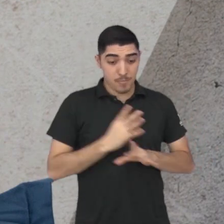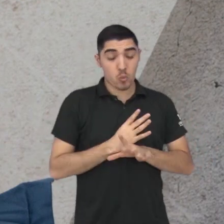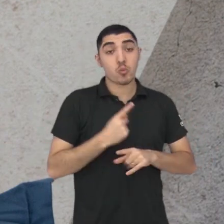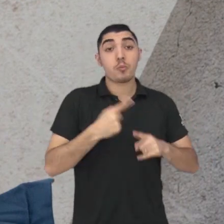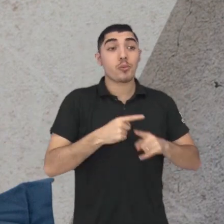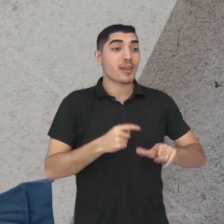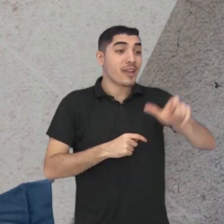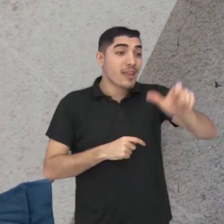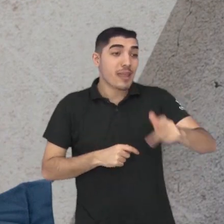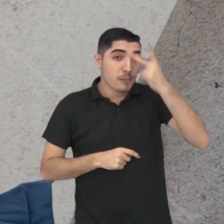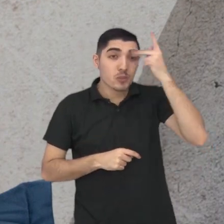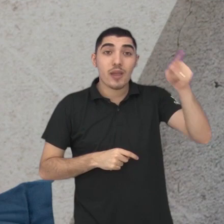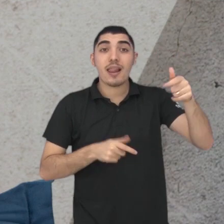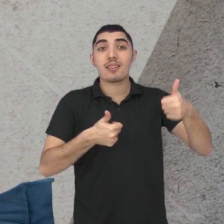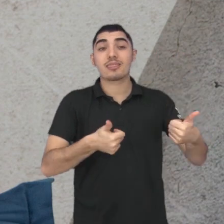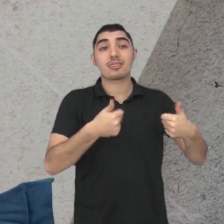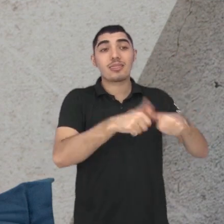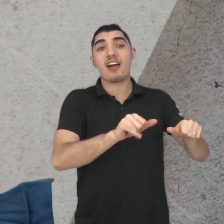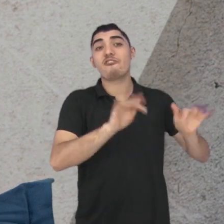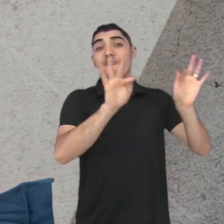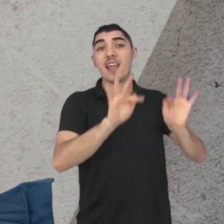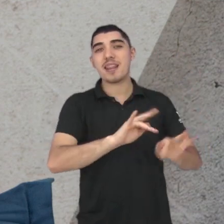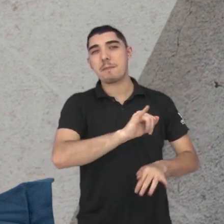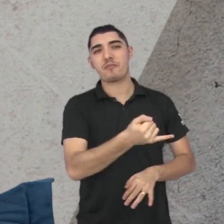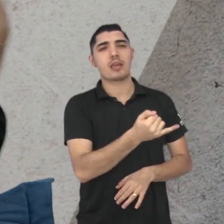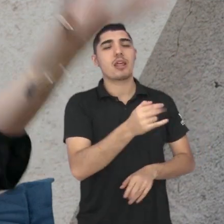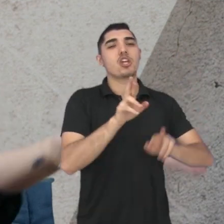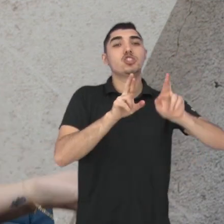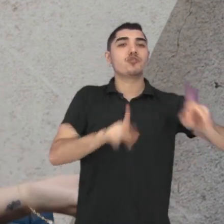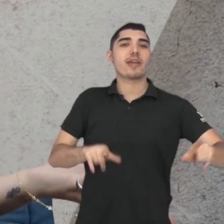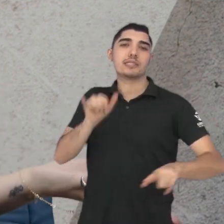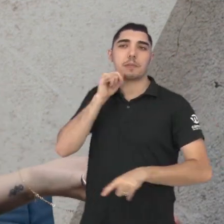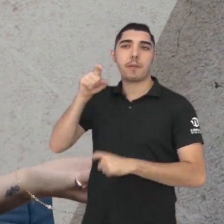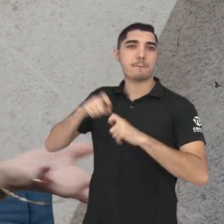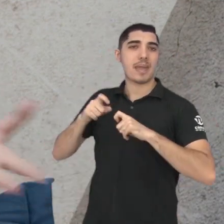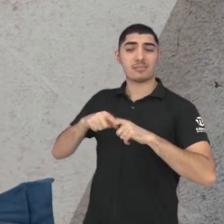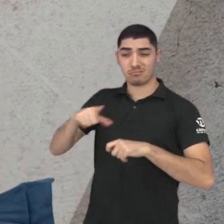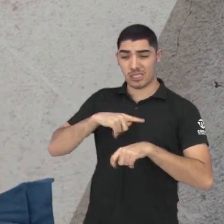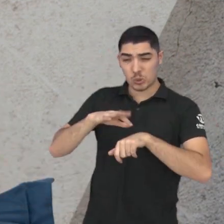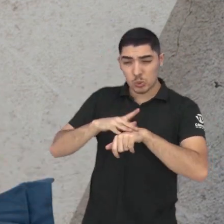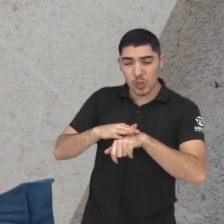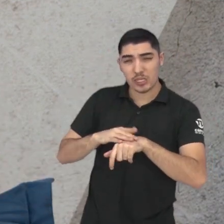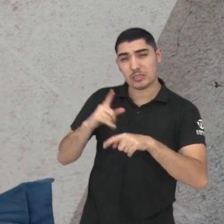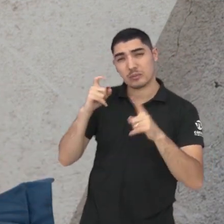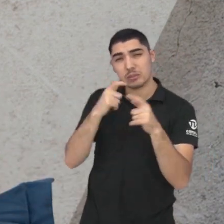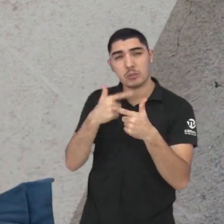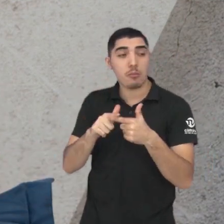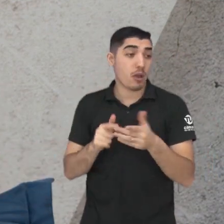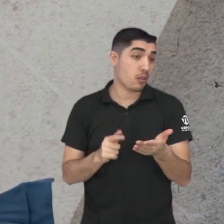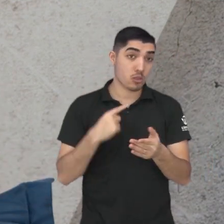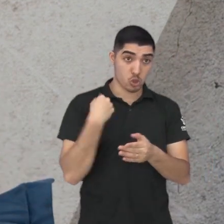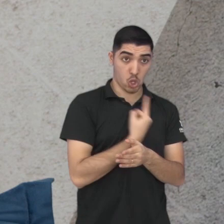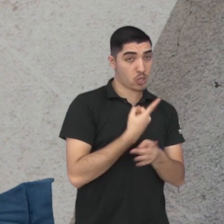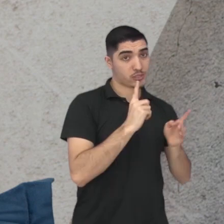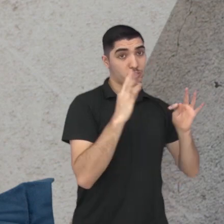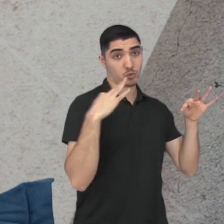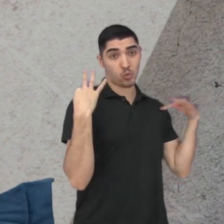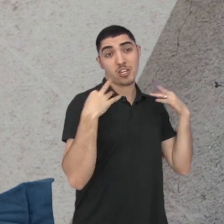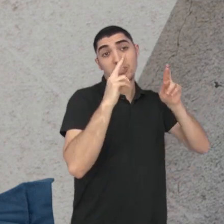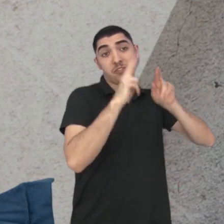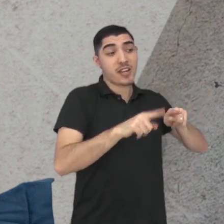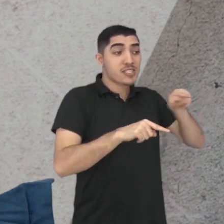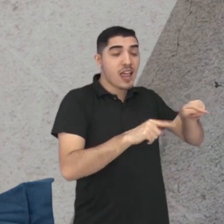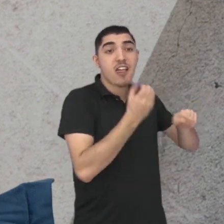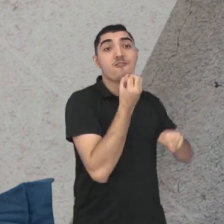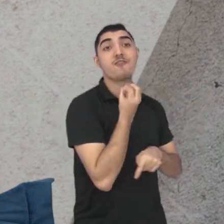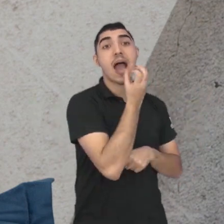com pessoas num momento muito bom da vida delas, né? Diferente de um médico que lida com doenças, por exemplo, a gente está lidando com a pessoa no melhor momento. Ela esperou por